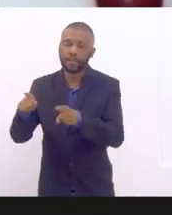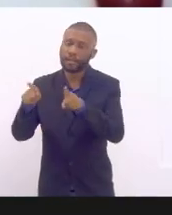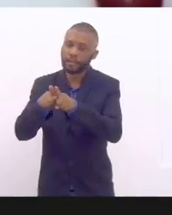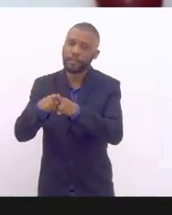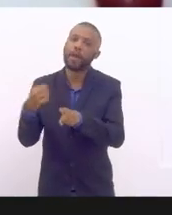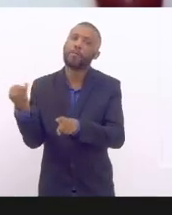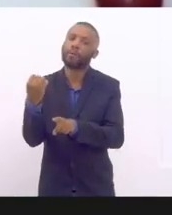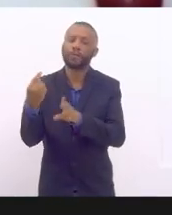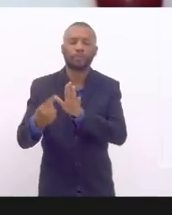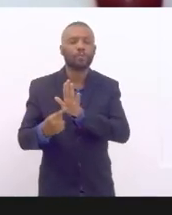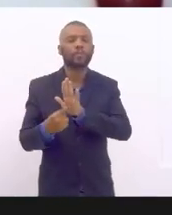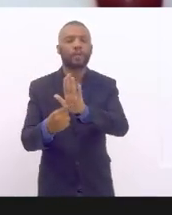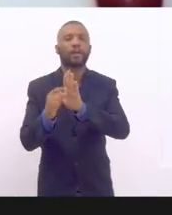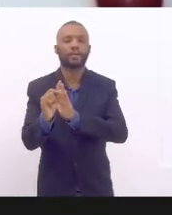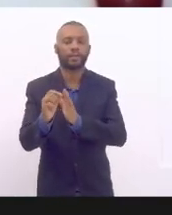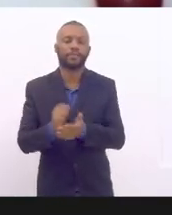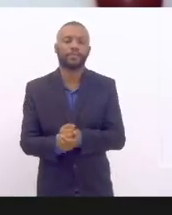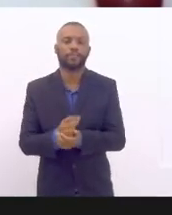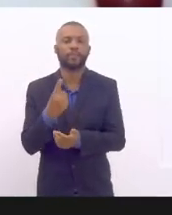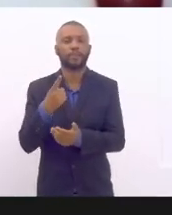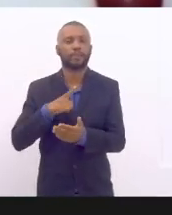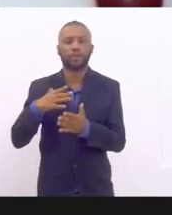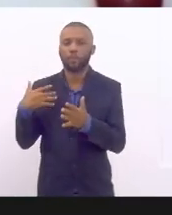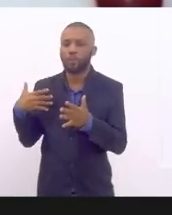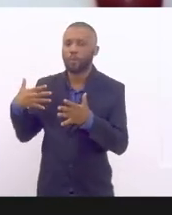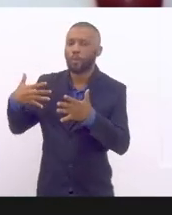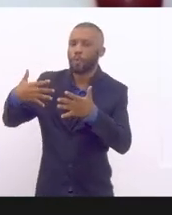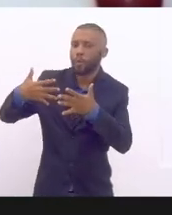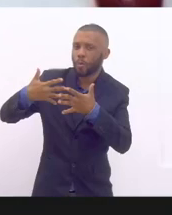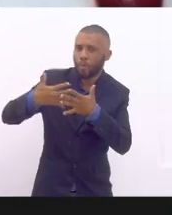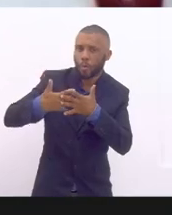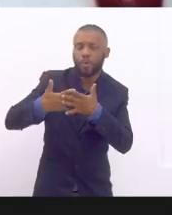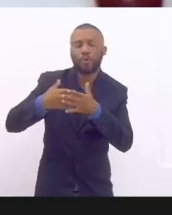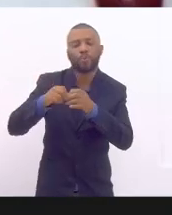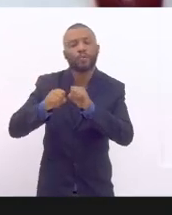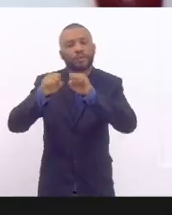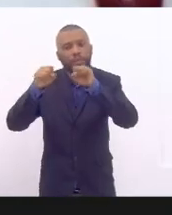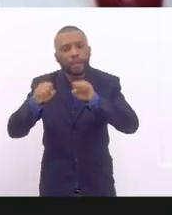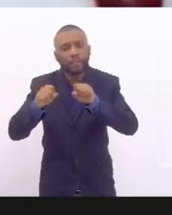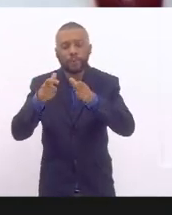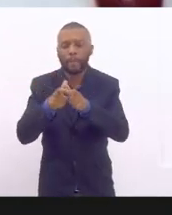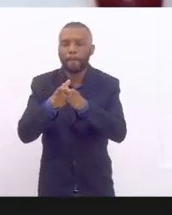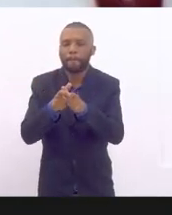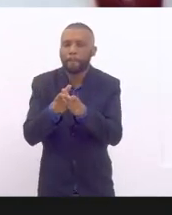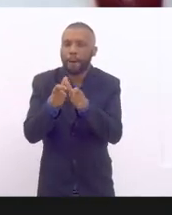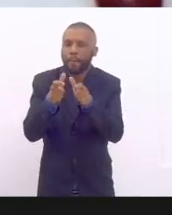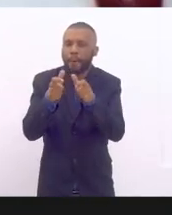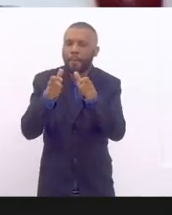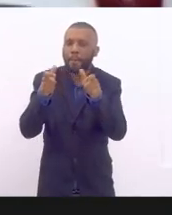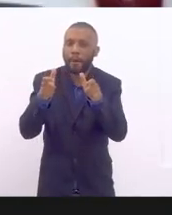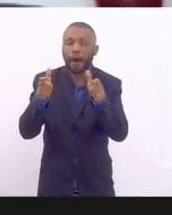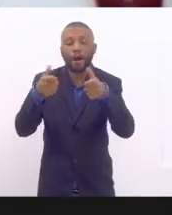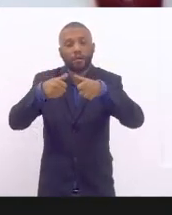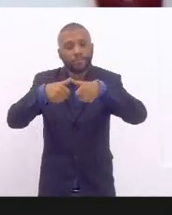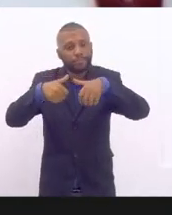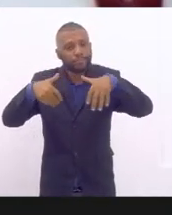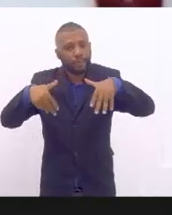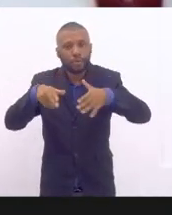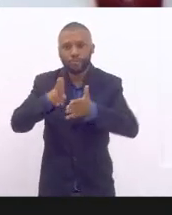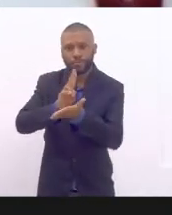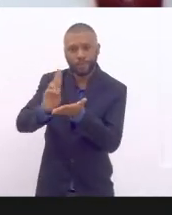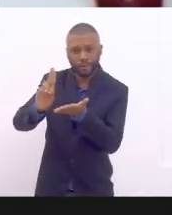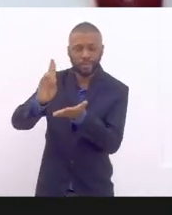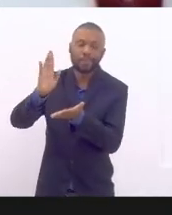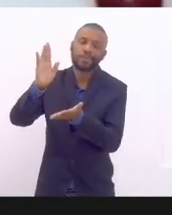que como nós vimos um processo de expansão do sistema aniversário é essa expansão residual ainda